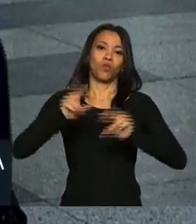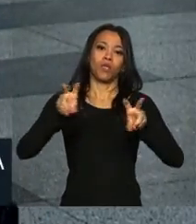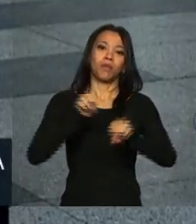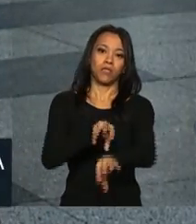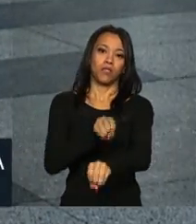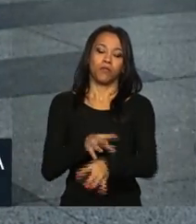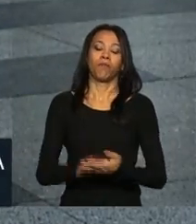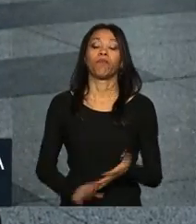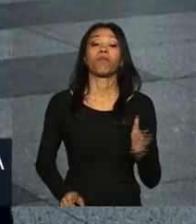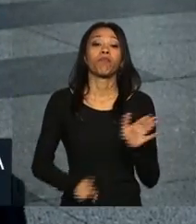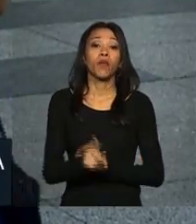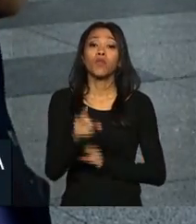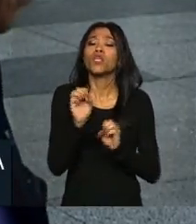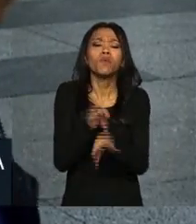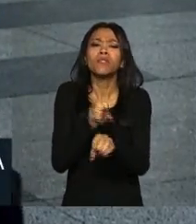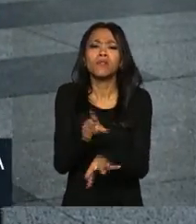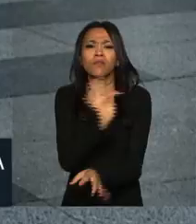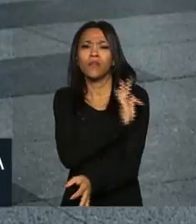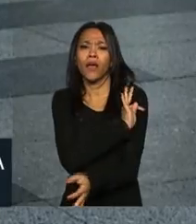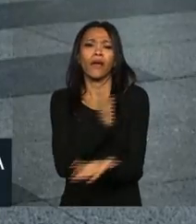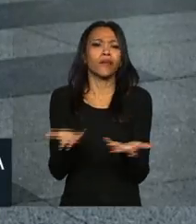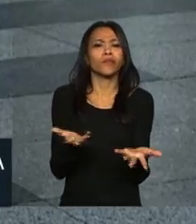técnico, haveria alguma cooperação